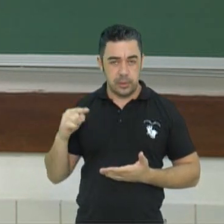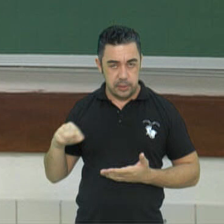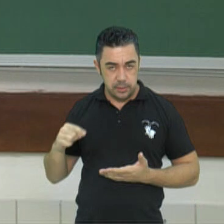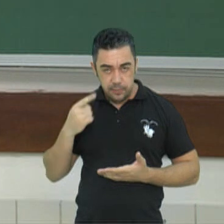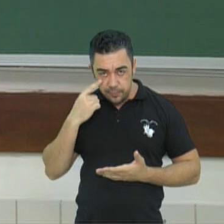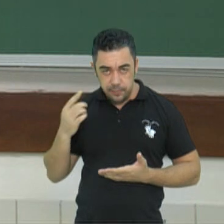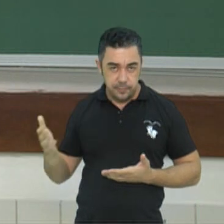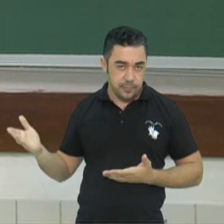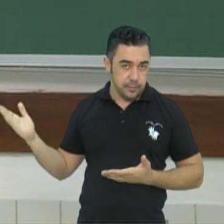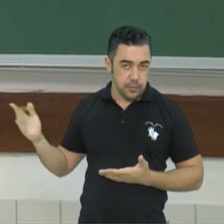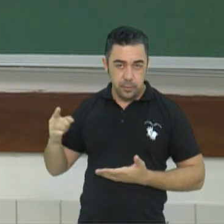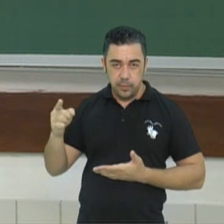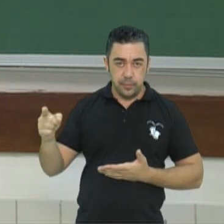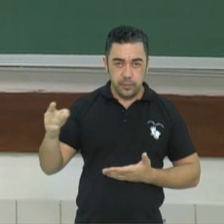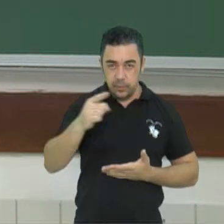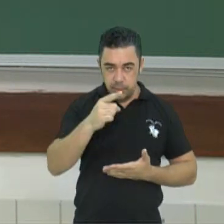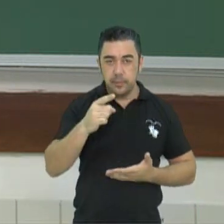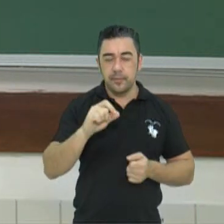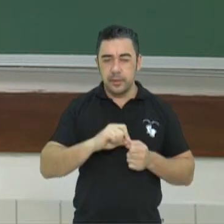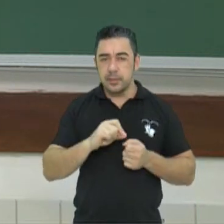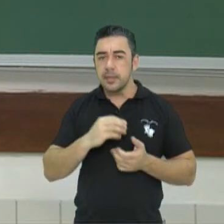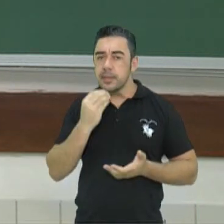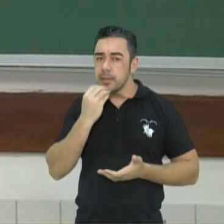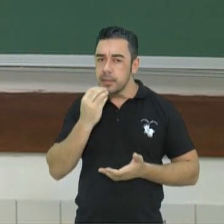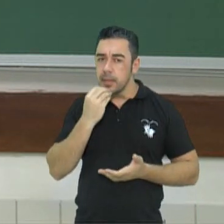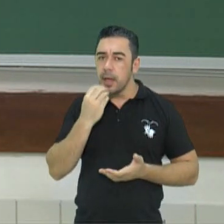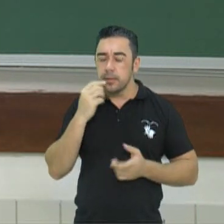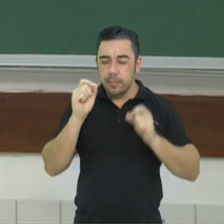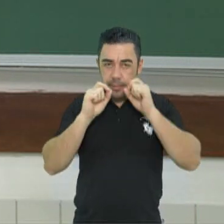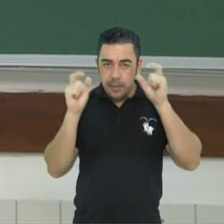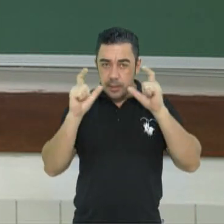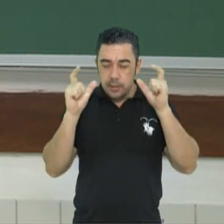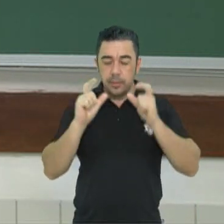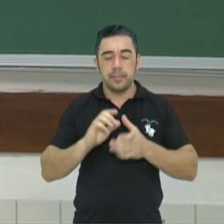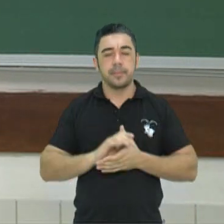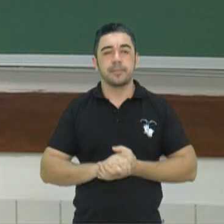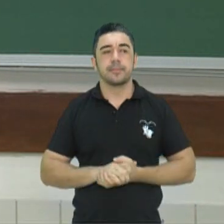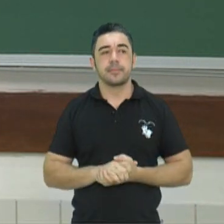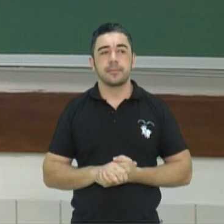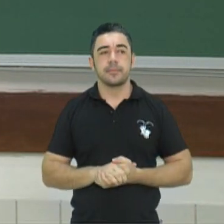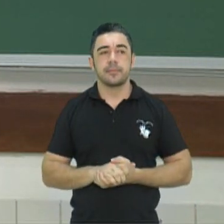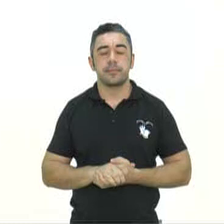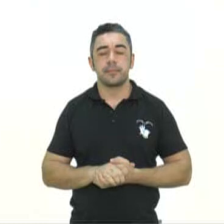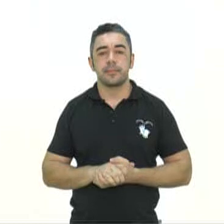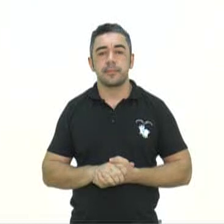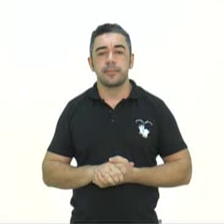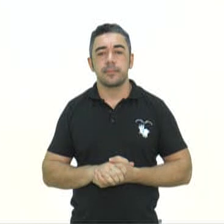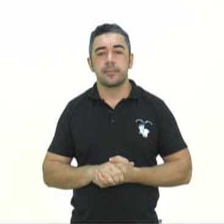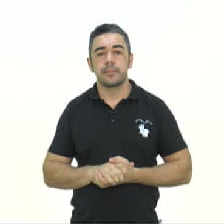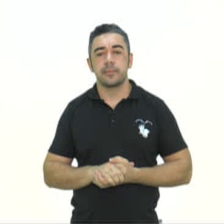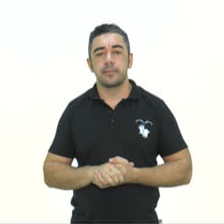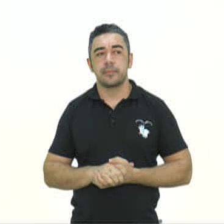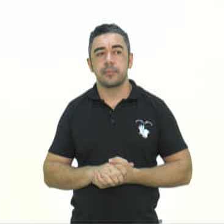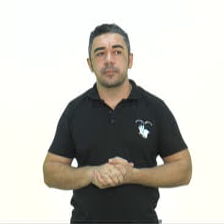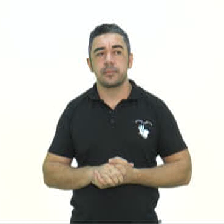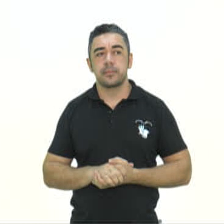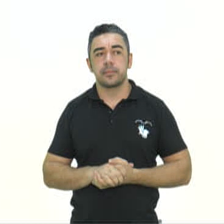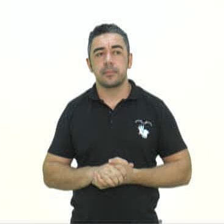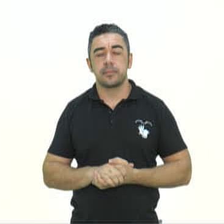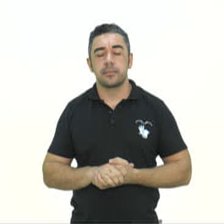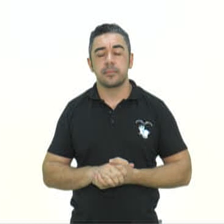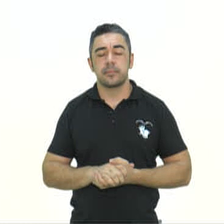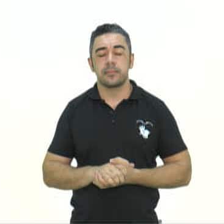nosso quiz para vocês fazerem aquele testezinho, se prestarem atenção ou não? Vamos lá, então. Alguns de